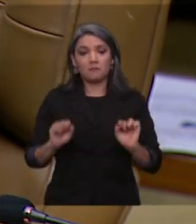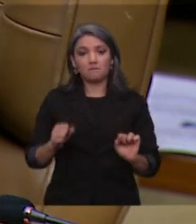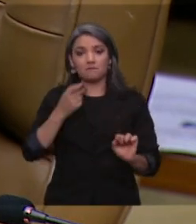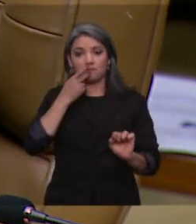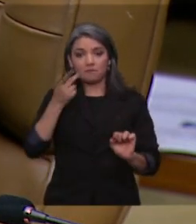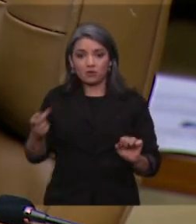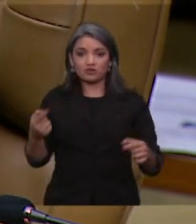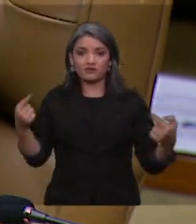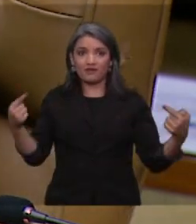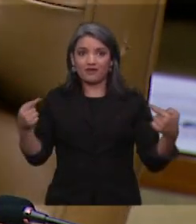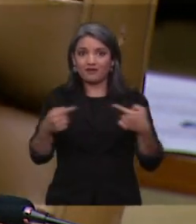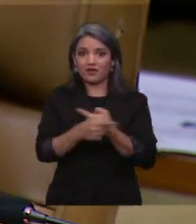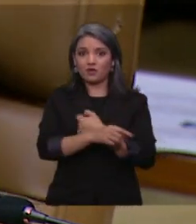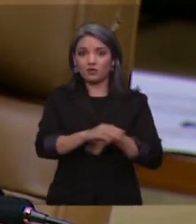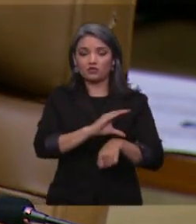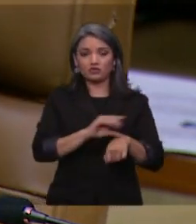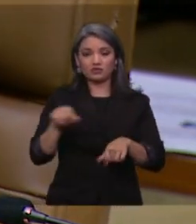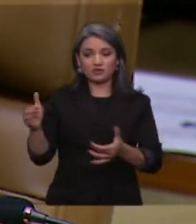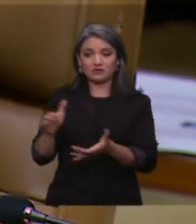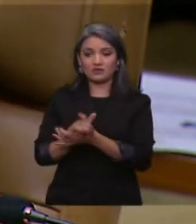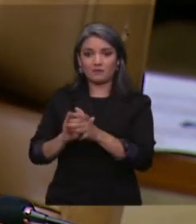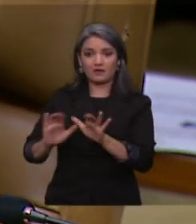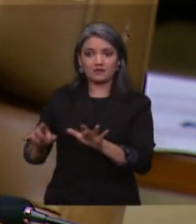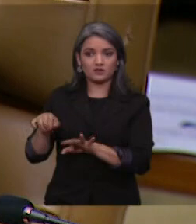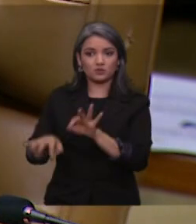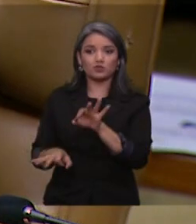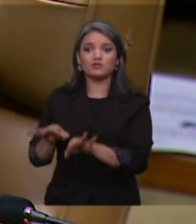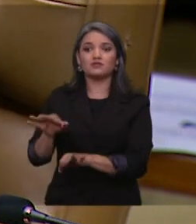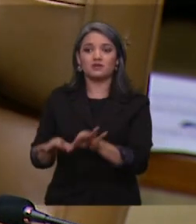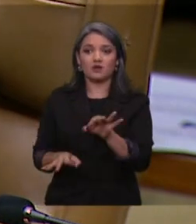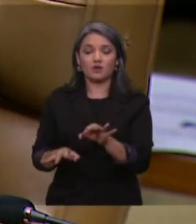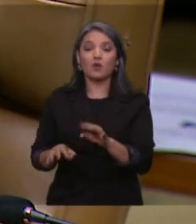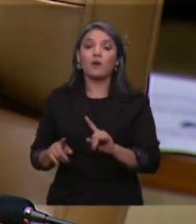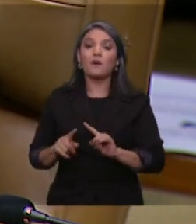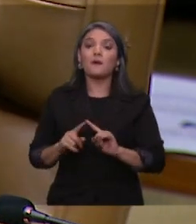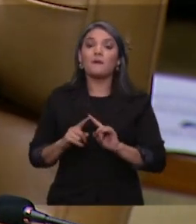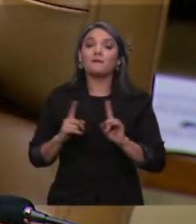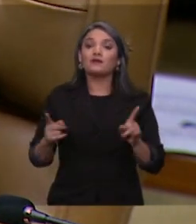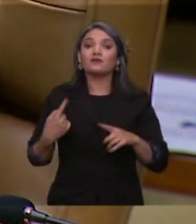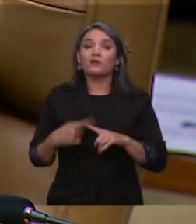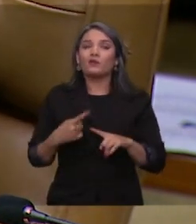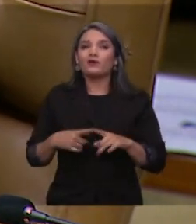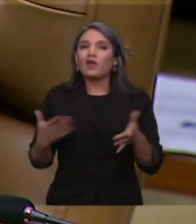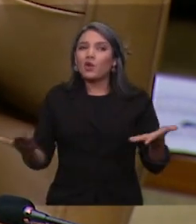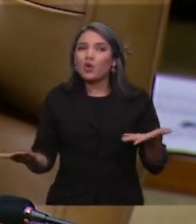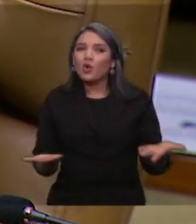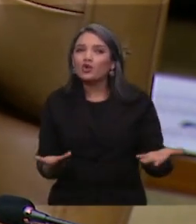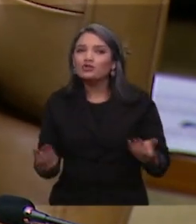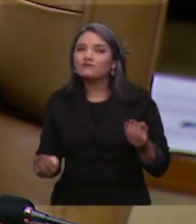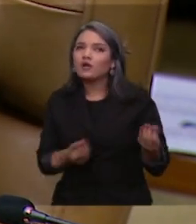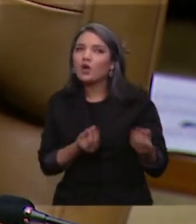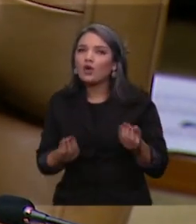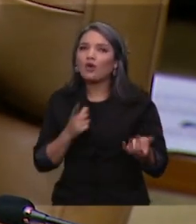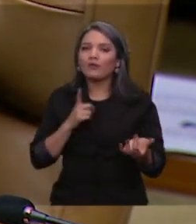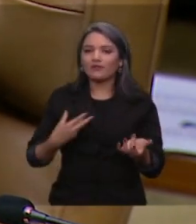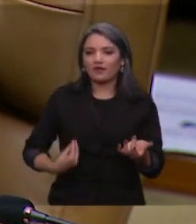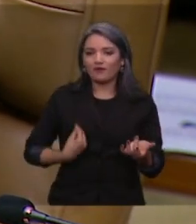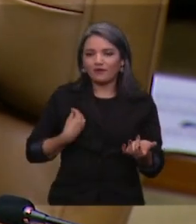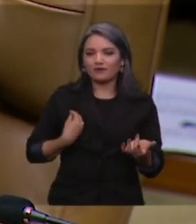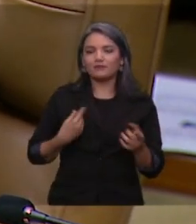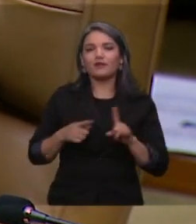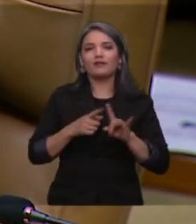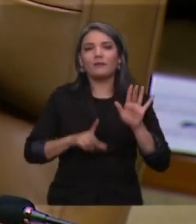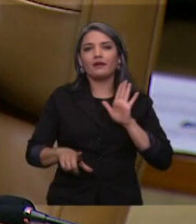mas entendo que, dado o contexto da vida que se impõe e dado as regulações que a lei